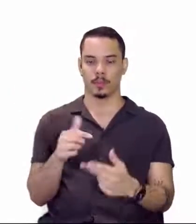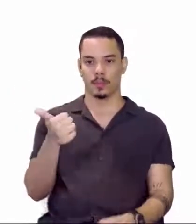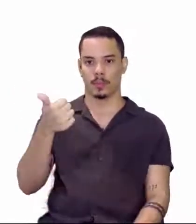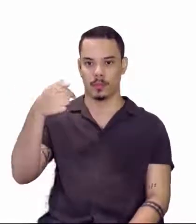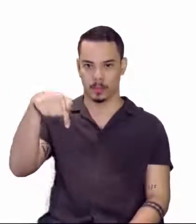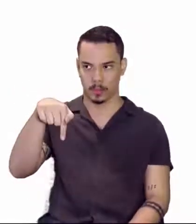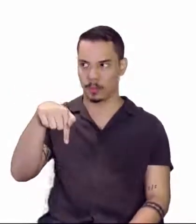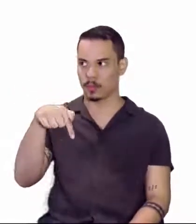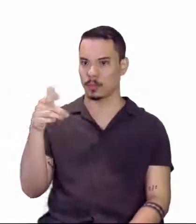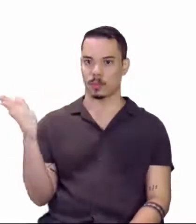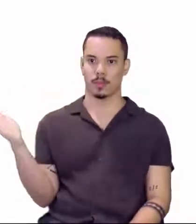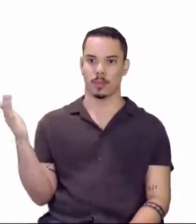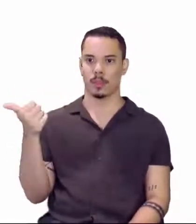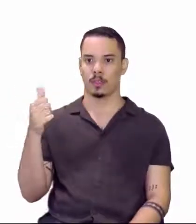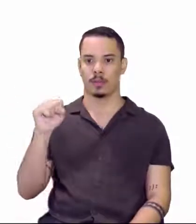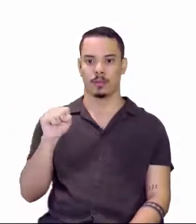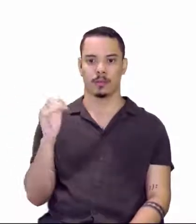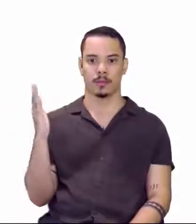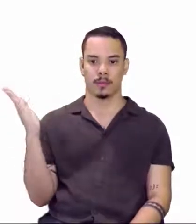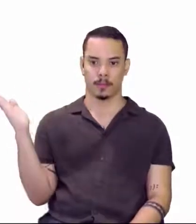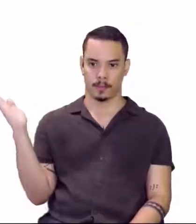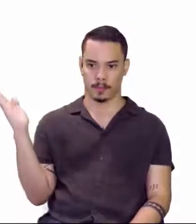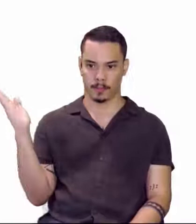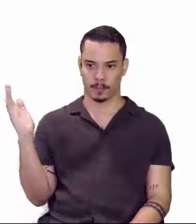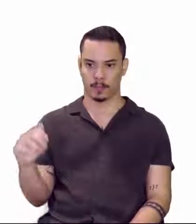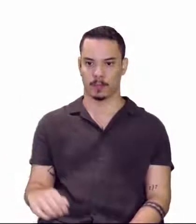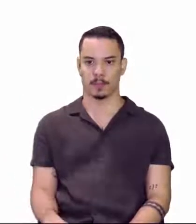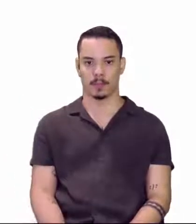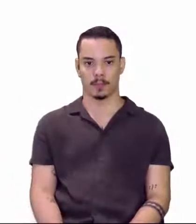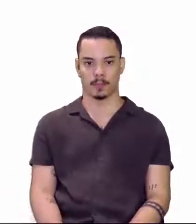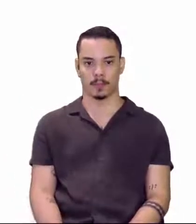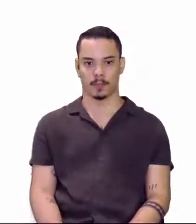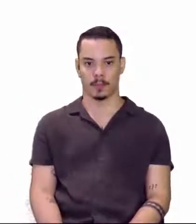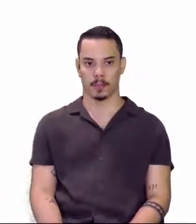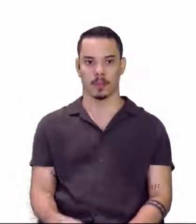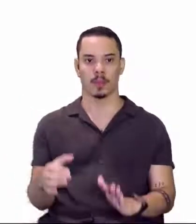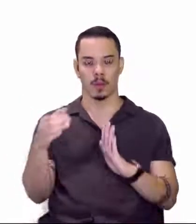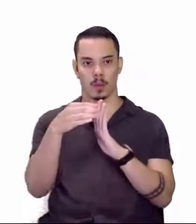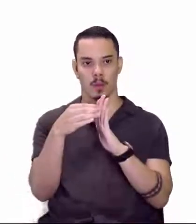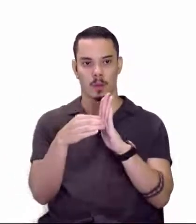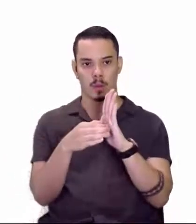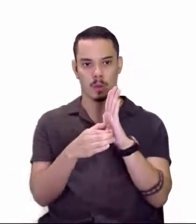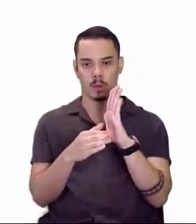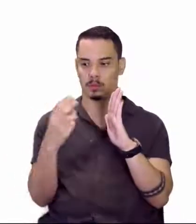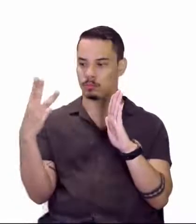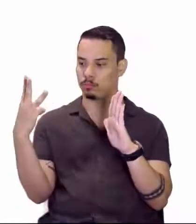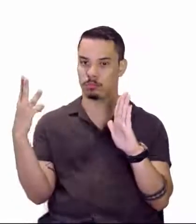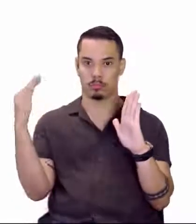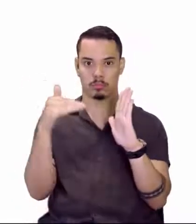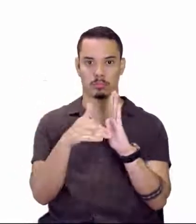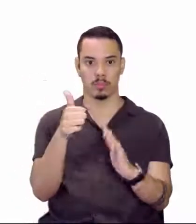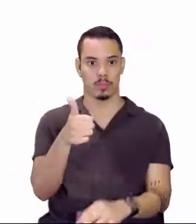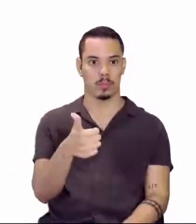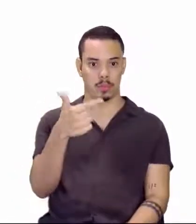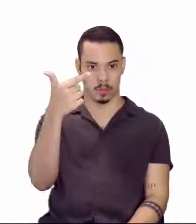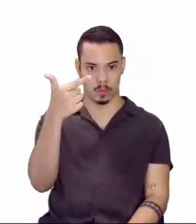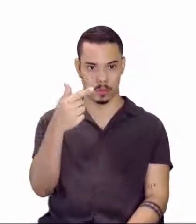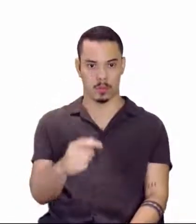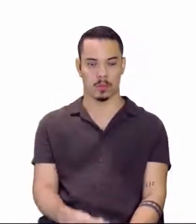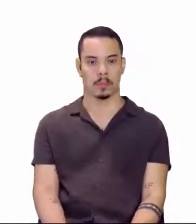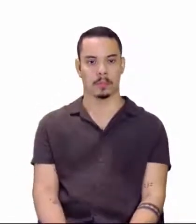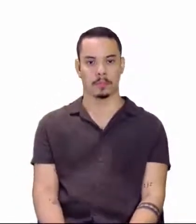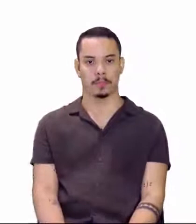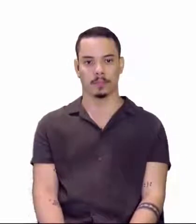dos halogênios. 18, do gás nobre. E nos grupos que vão de 3 a 12, conforme vocês viram,